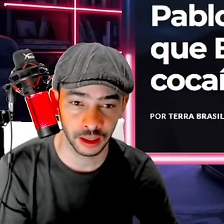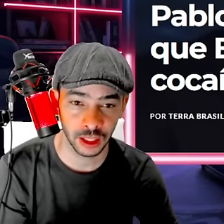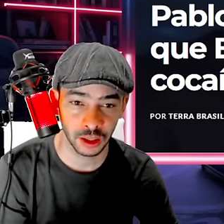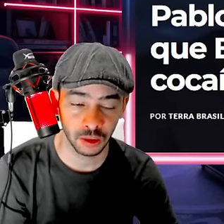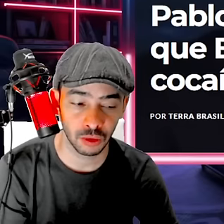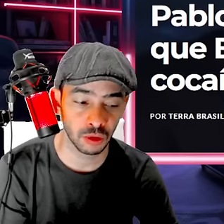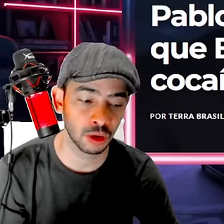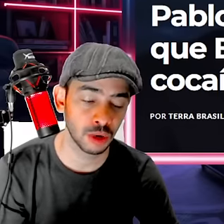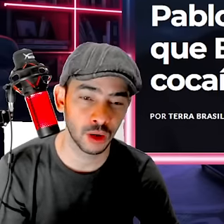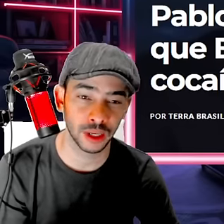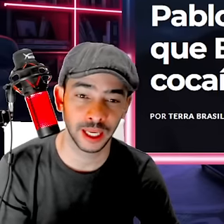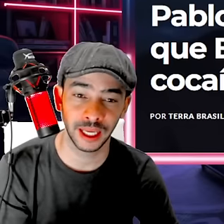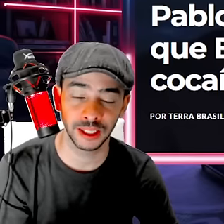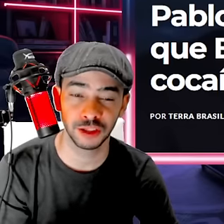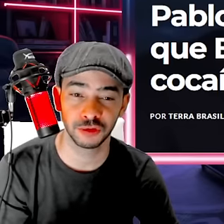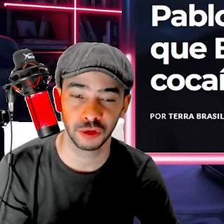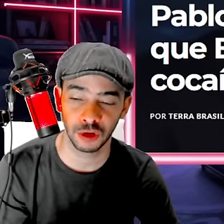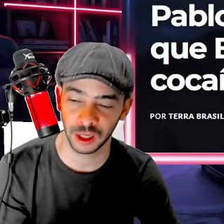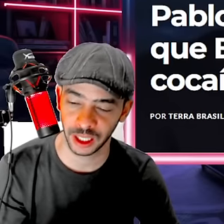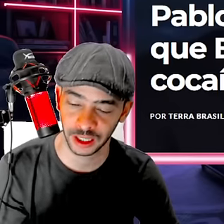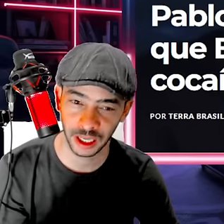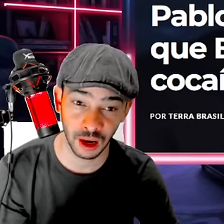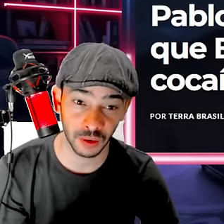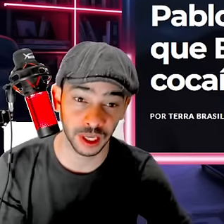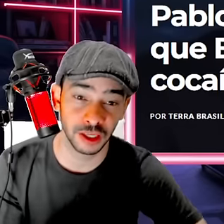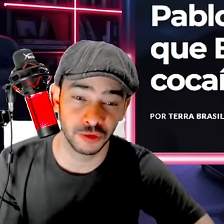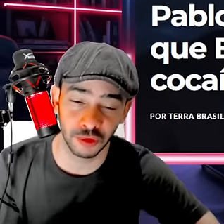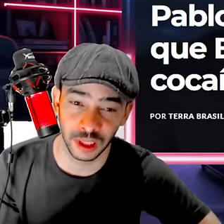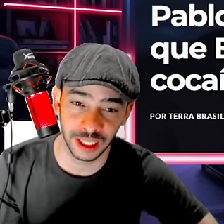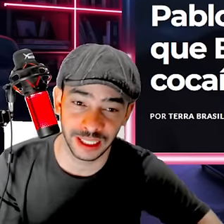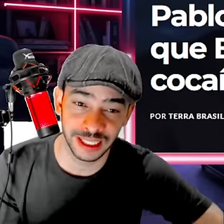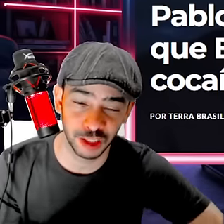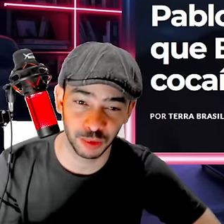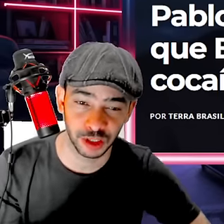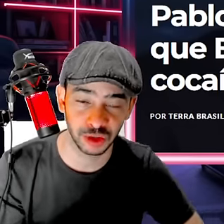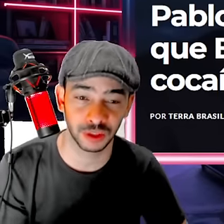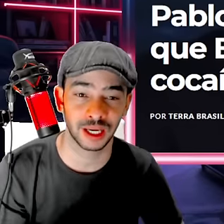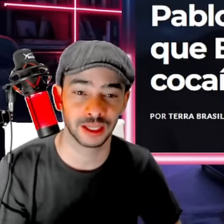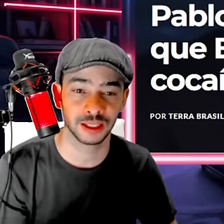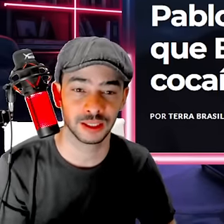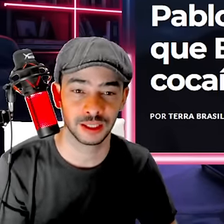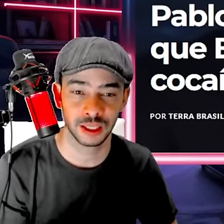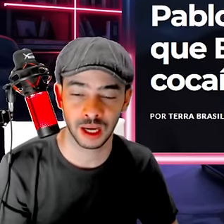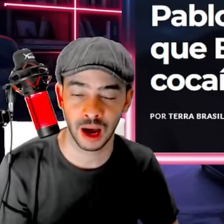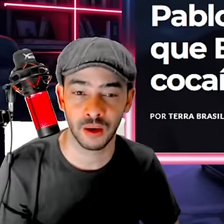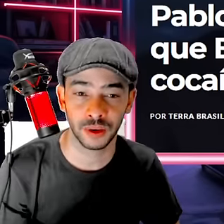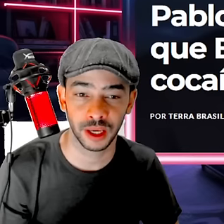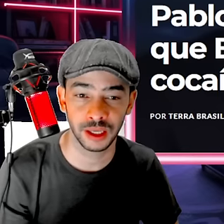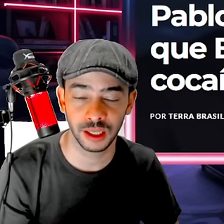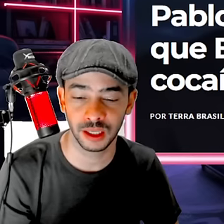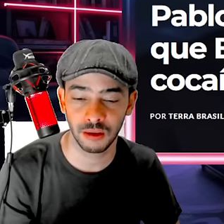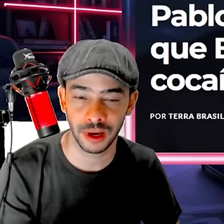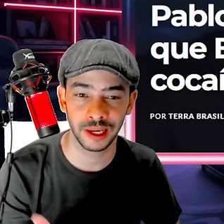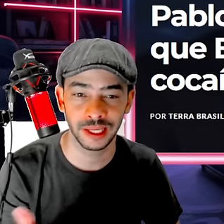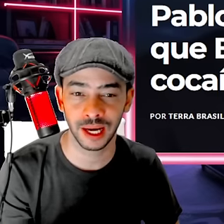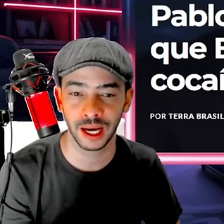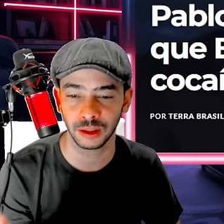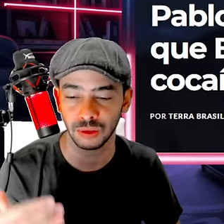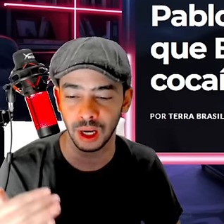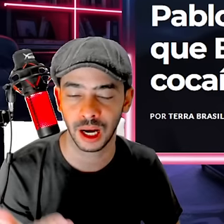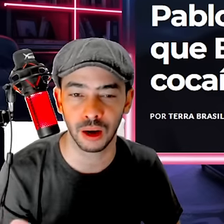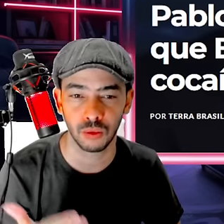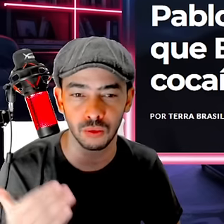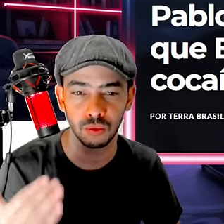tiver como alguém de fora alguém de fora inspecionar alguém que não é